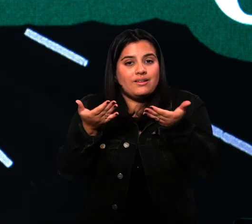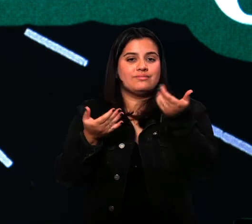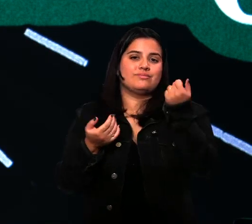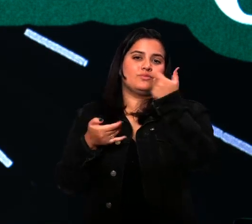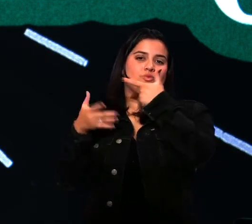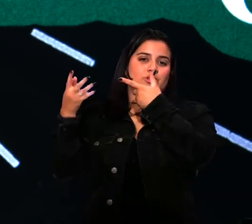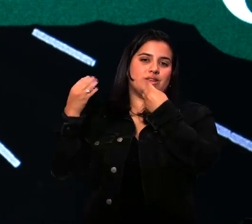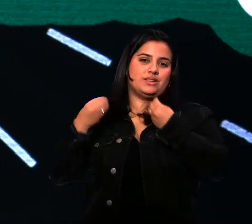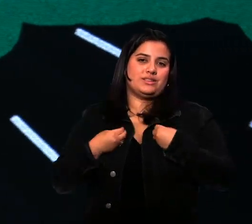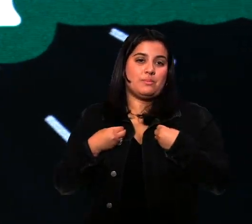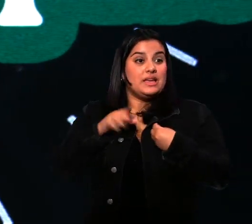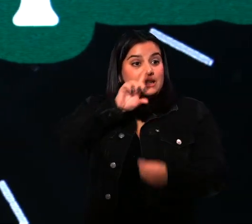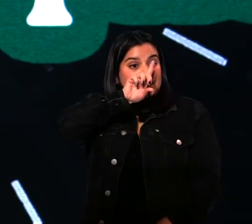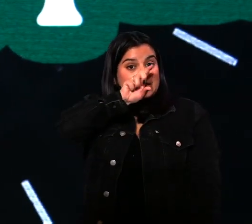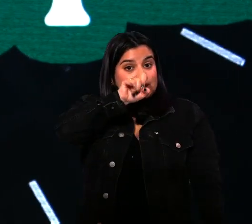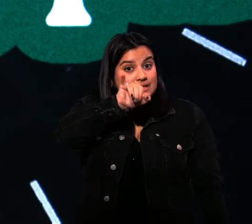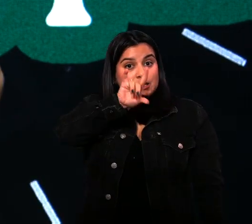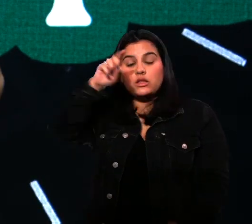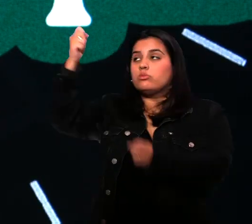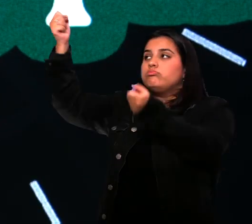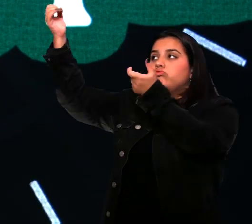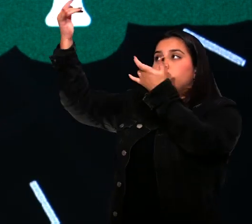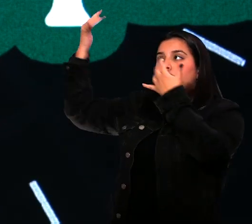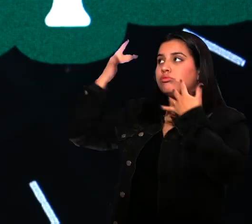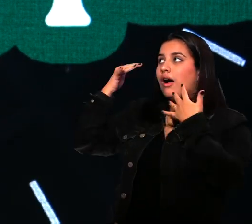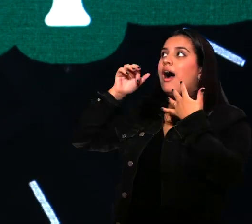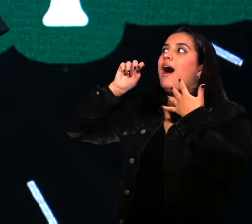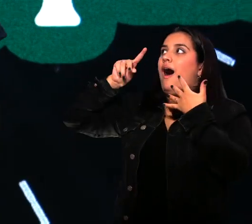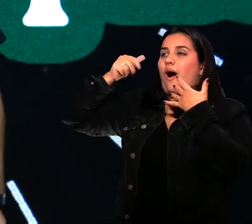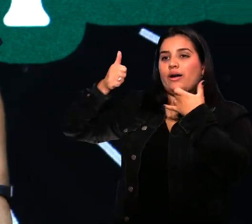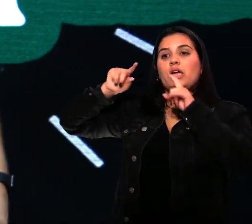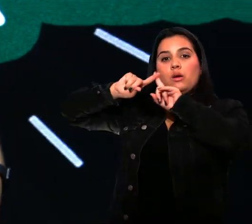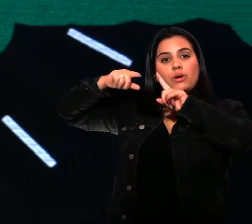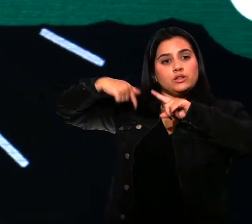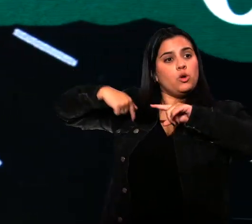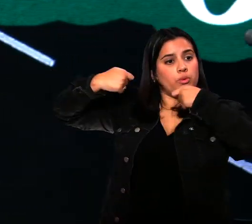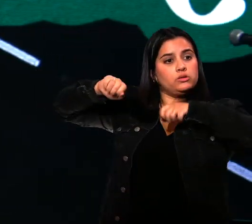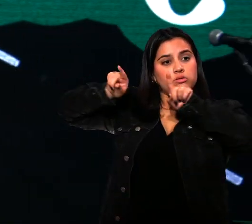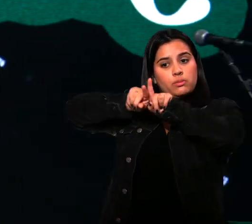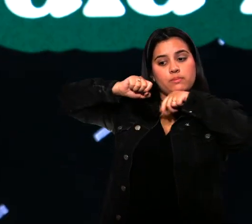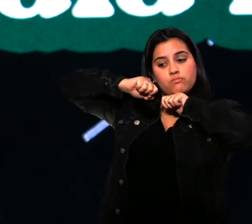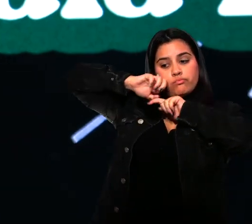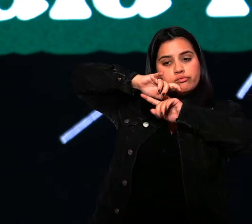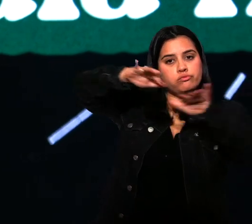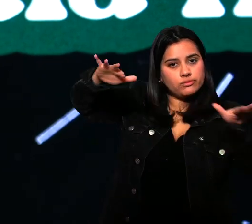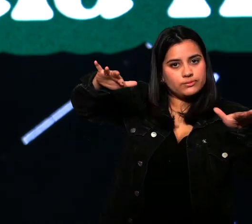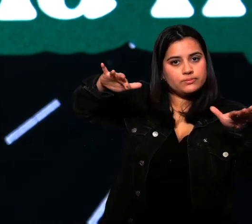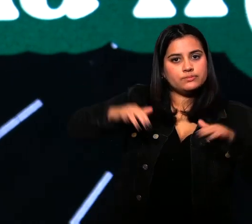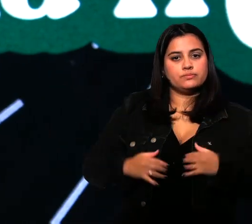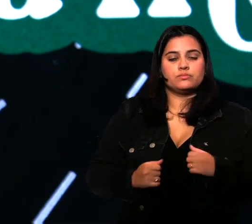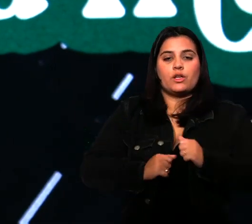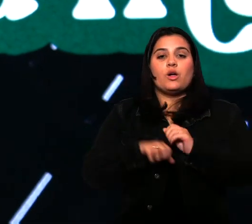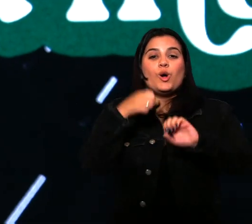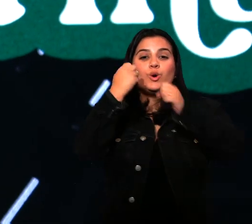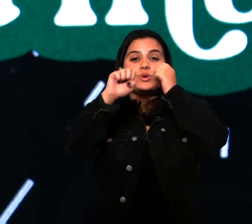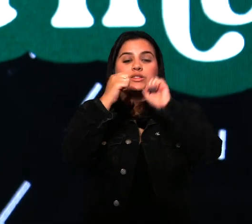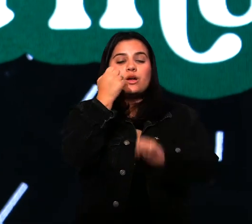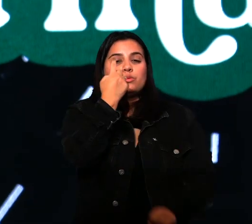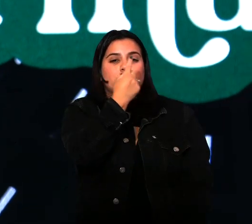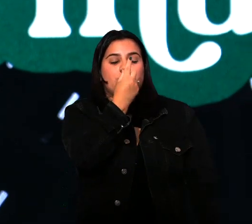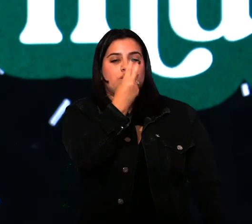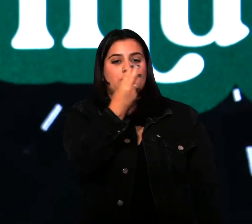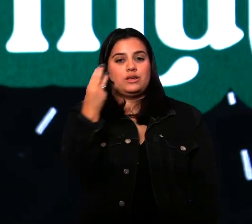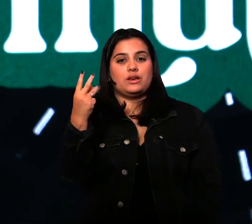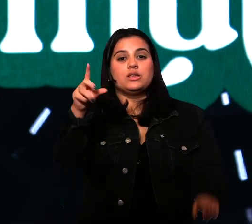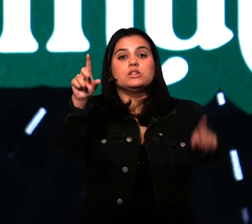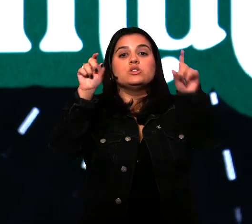nós precisa transbordar sobre os outros. O Salmo 133 vai dizer: ó, quão bom e quão suave é quando os